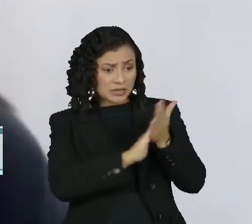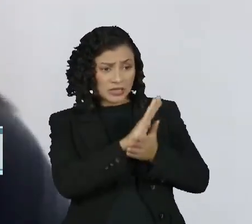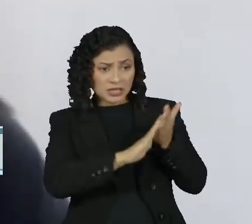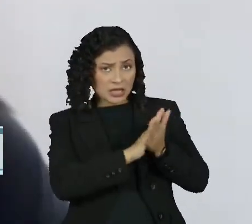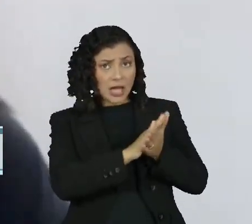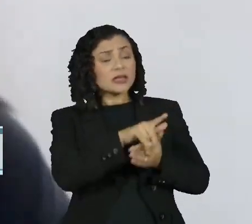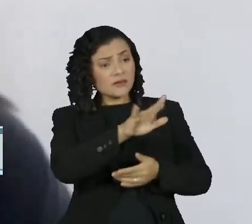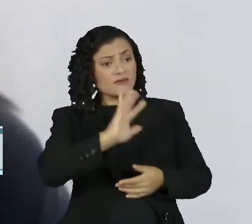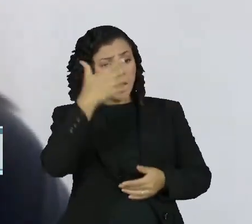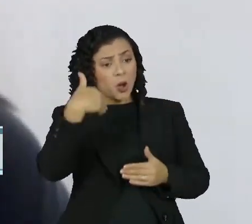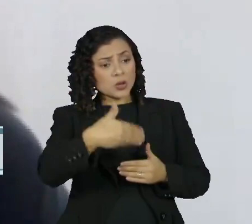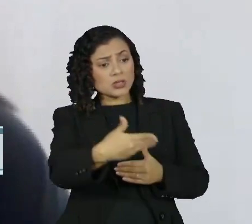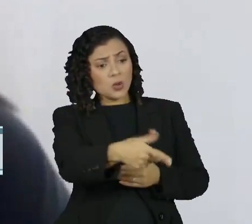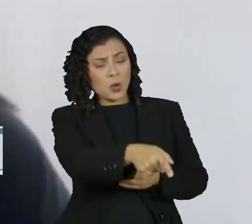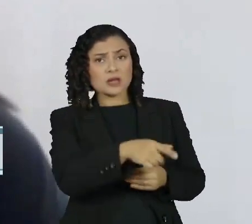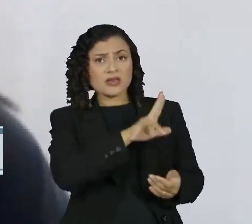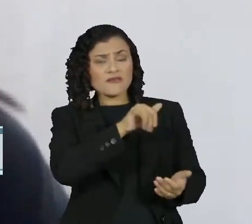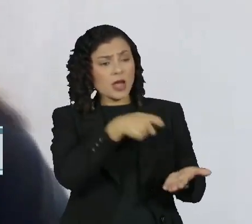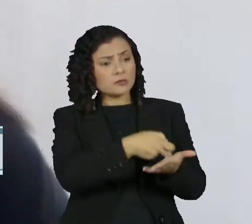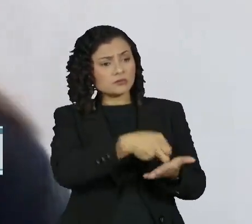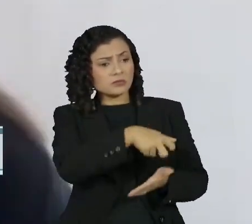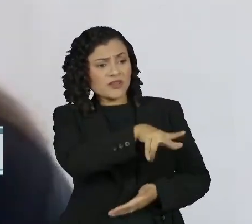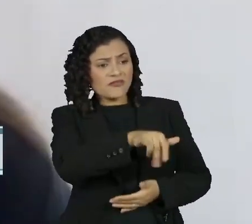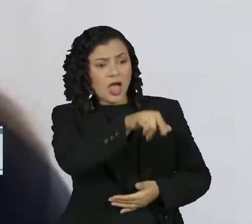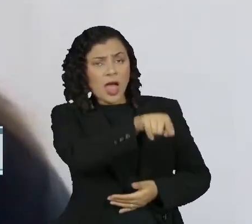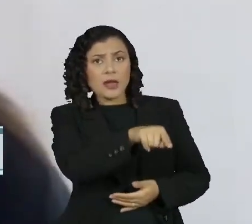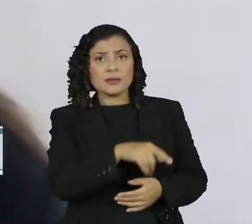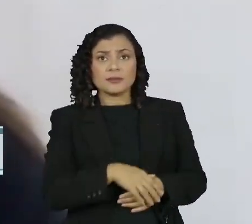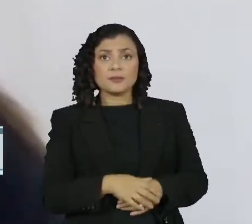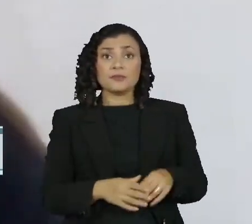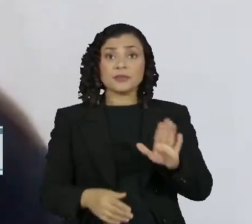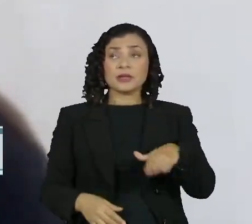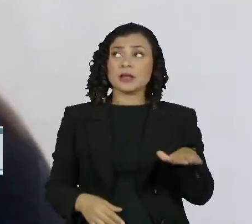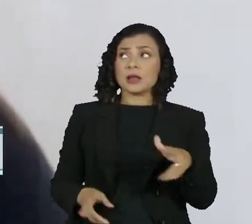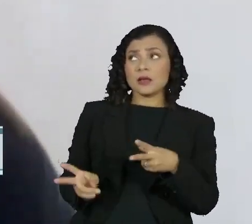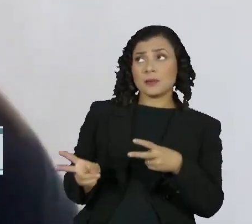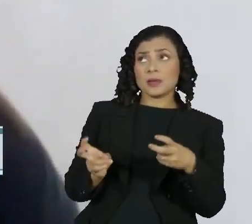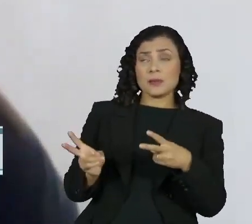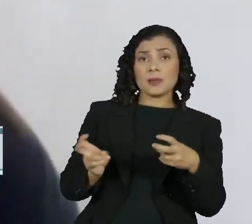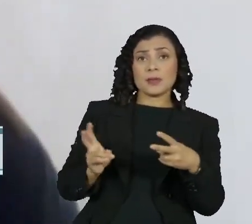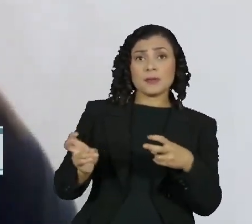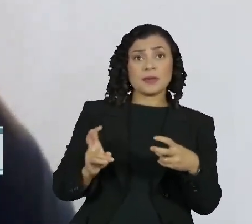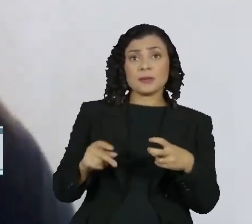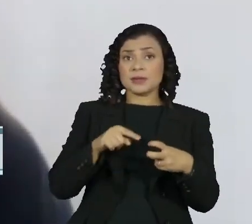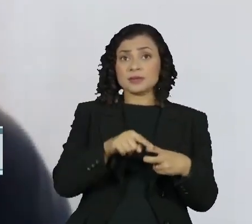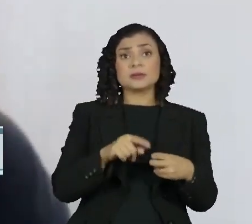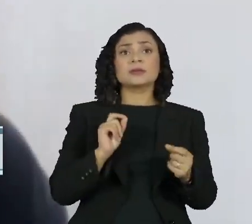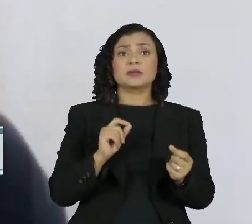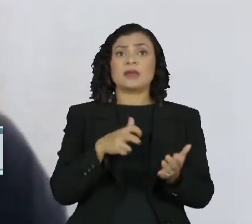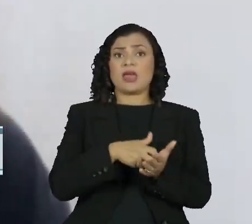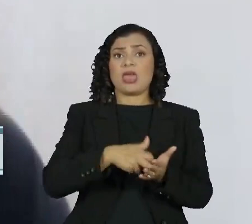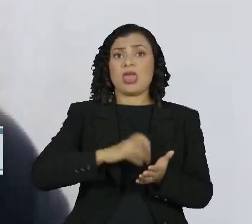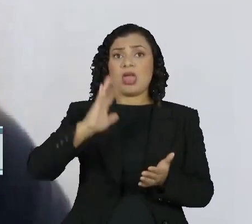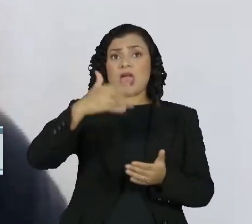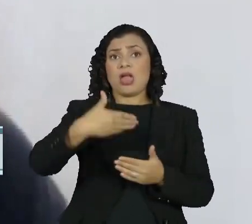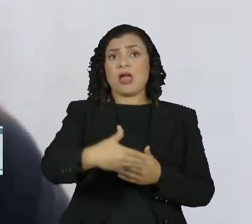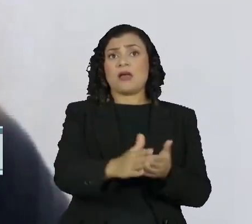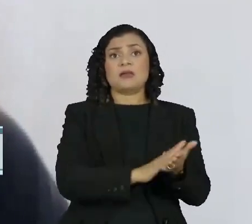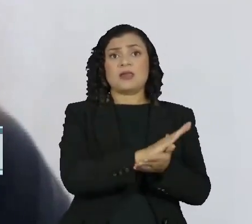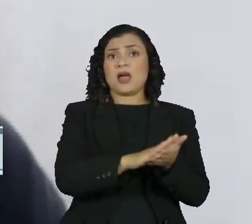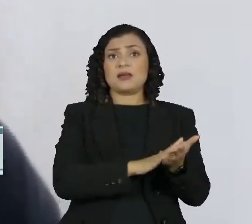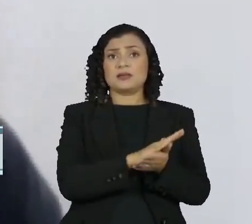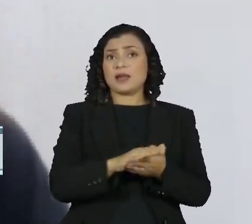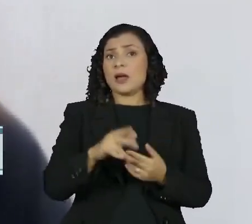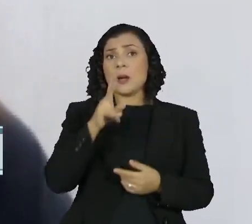tal consequência. Então, as crianças vão percebendo rapidamente que nem sempre os